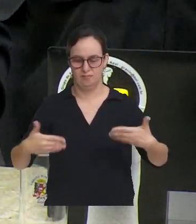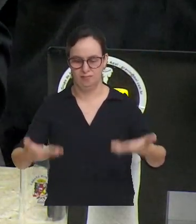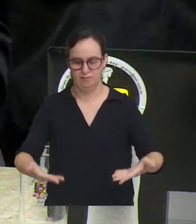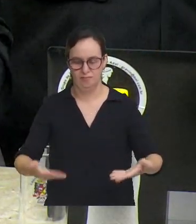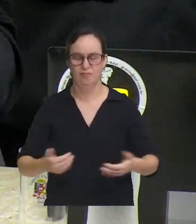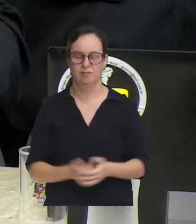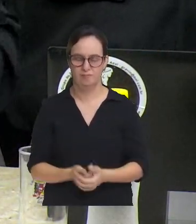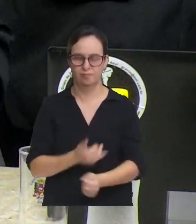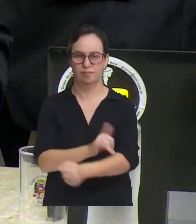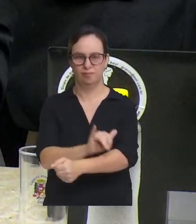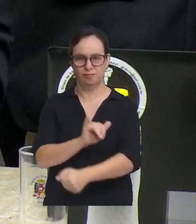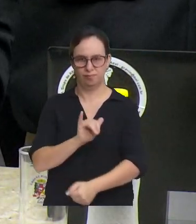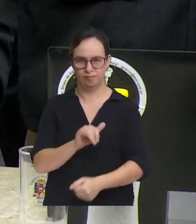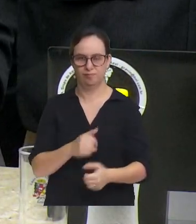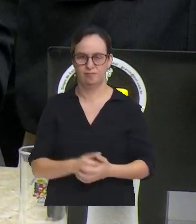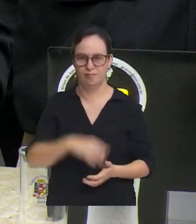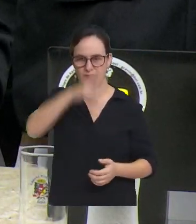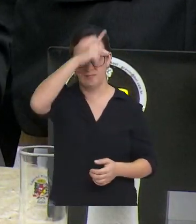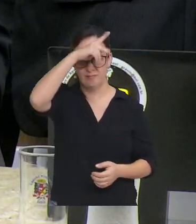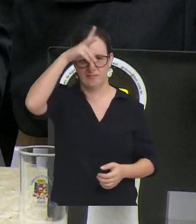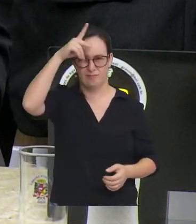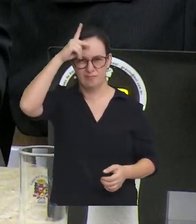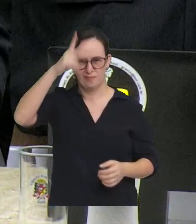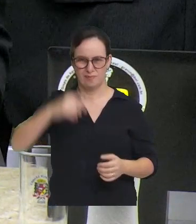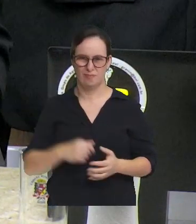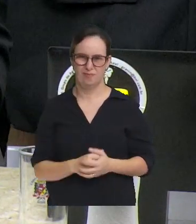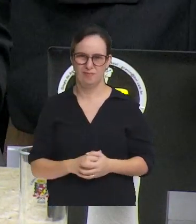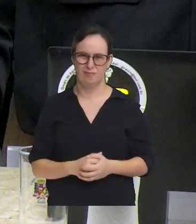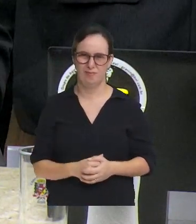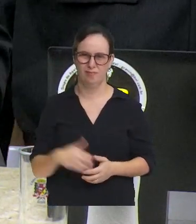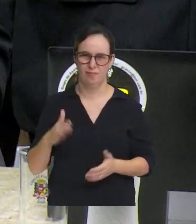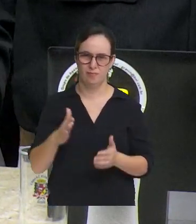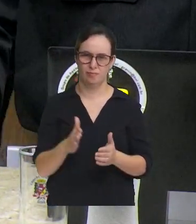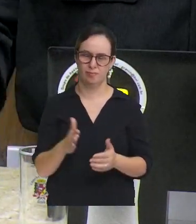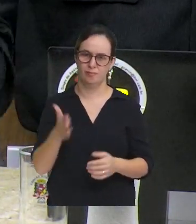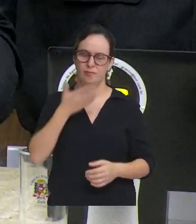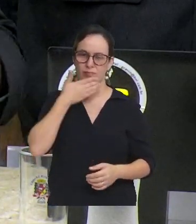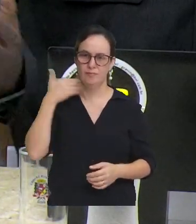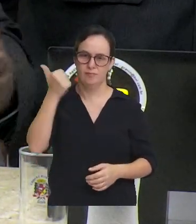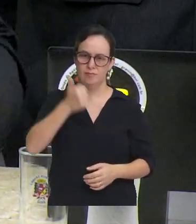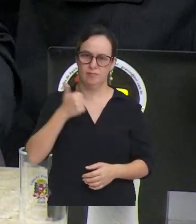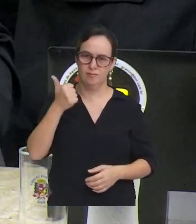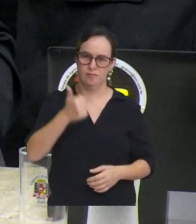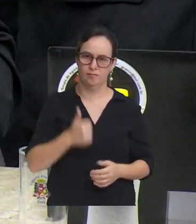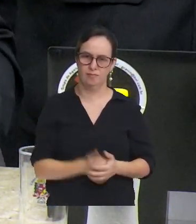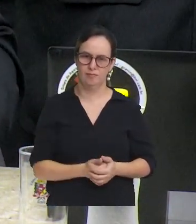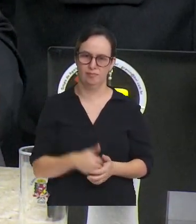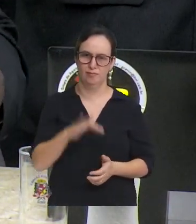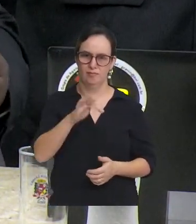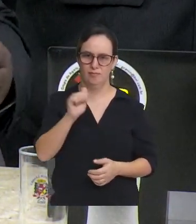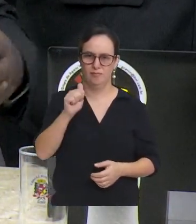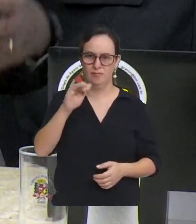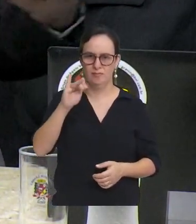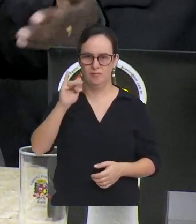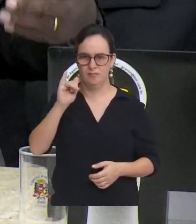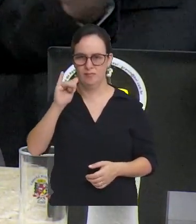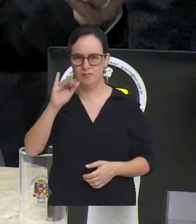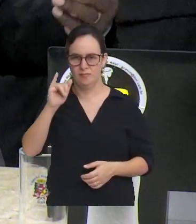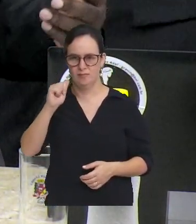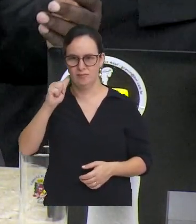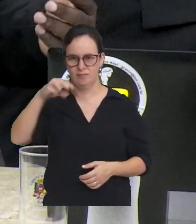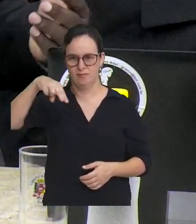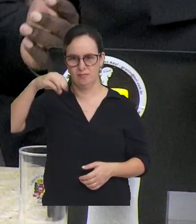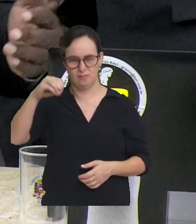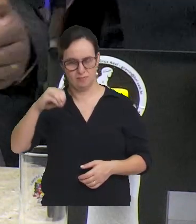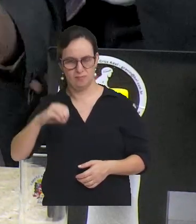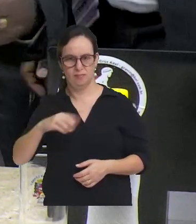aí a sua parte, arrumando, consertando ali. Aqui o Fabiano passou para nós, é que realmente está melhorando o